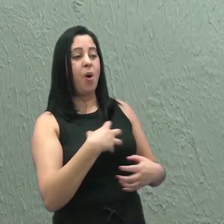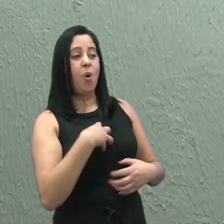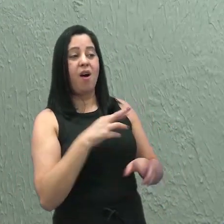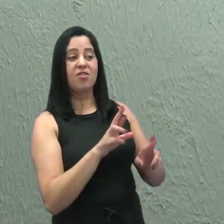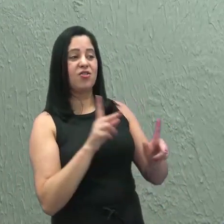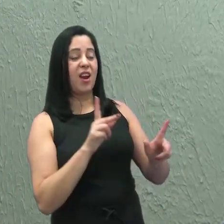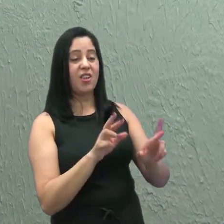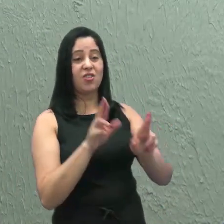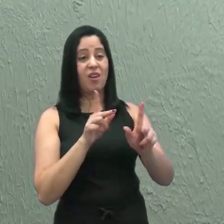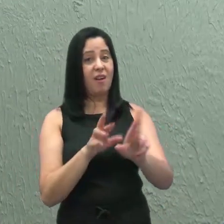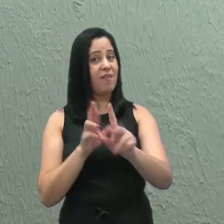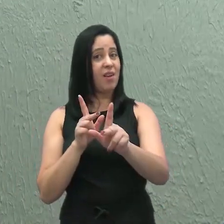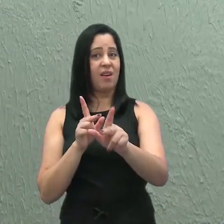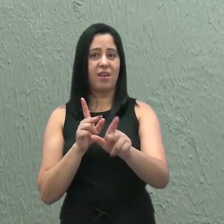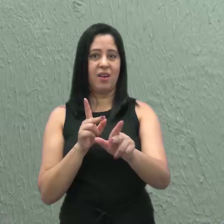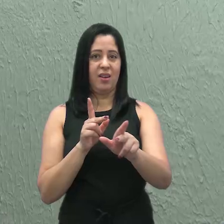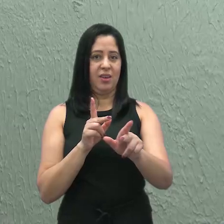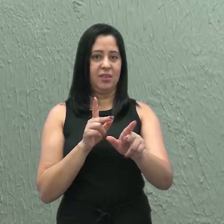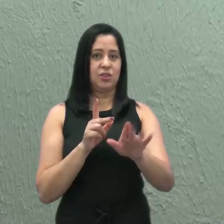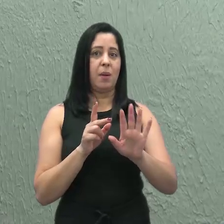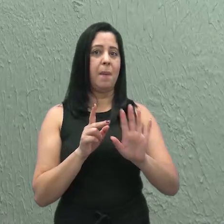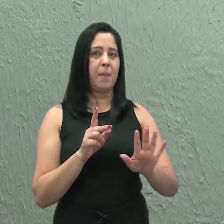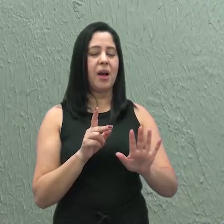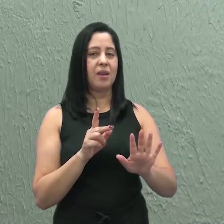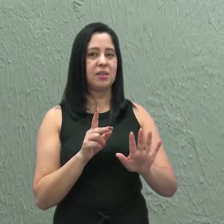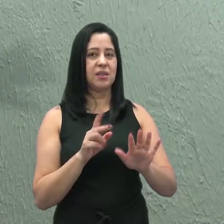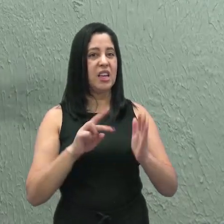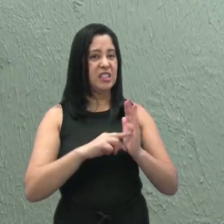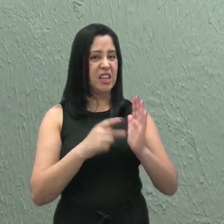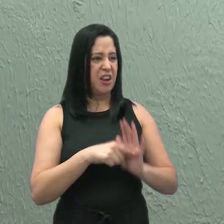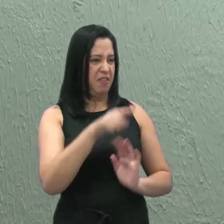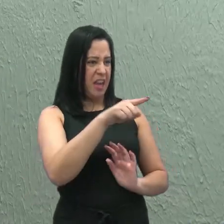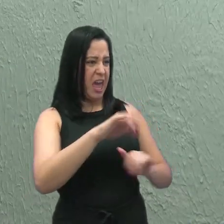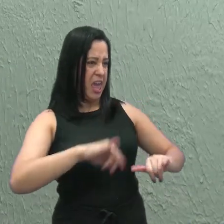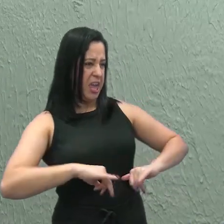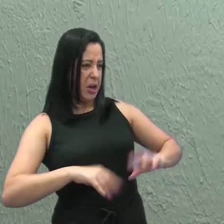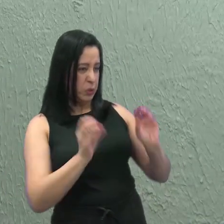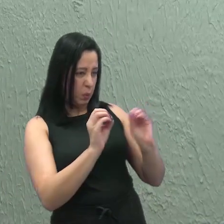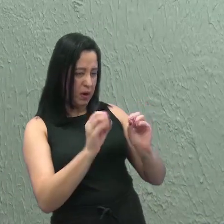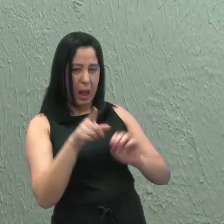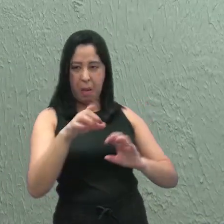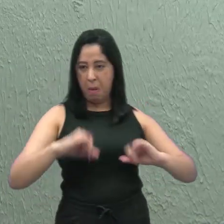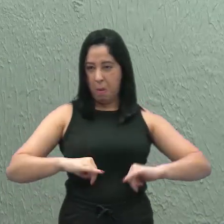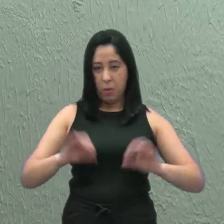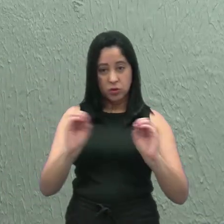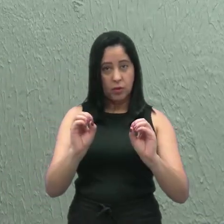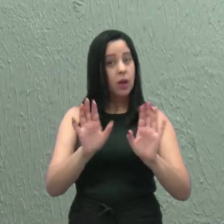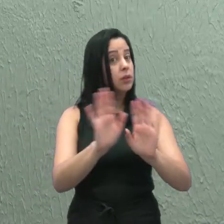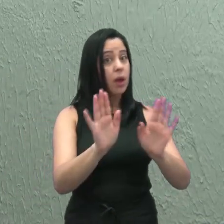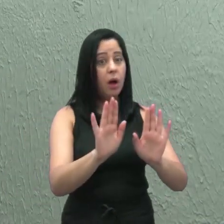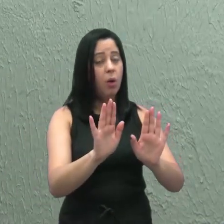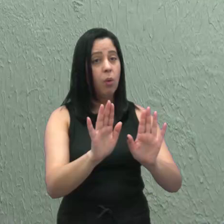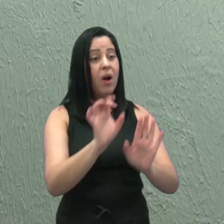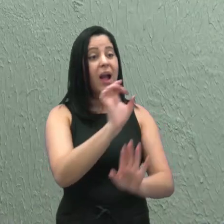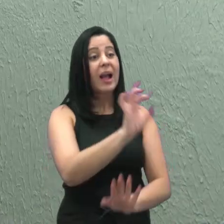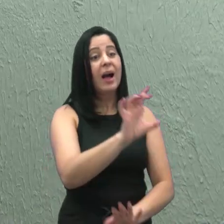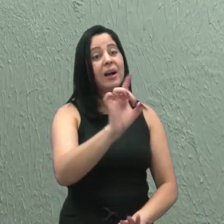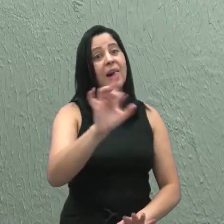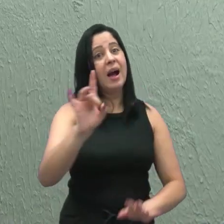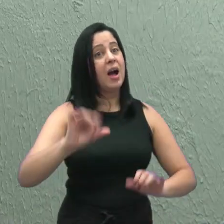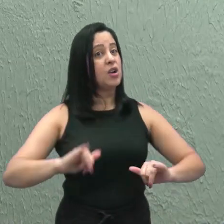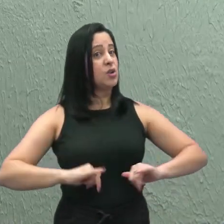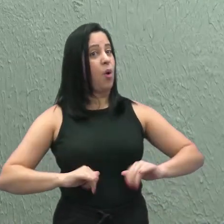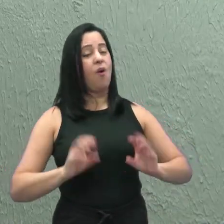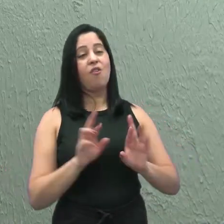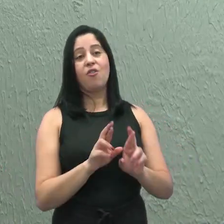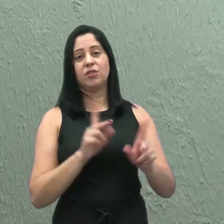outra, meu pai, minha mãe, cada um vai sentir de uma maneira. E nem por isso um está sofrendo mais ou menos que o outro, porque cada um tem uma maneira de ver. Então,